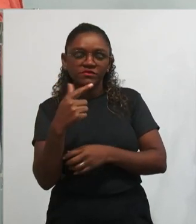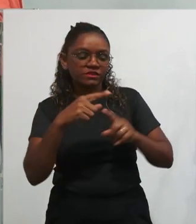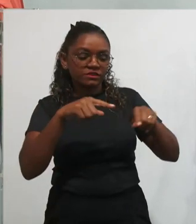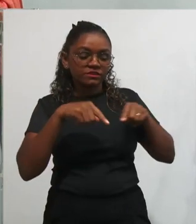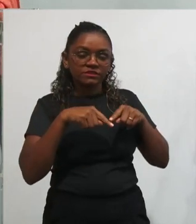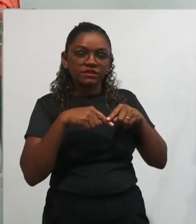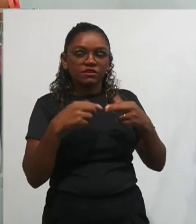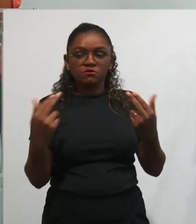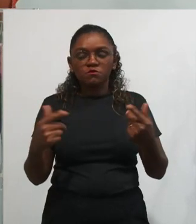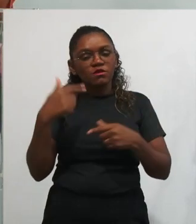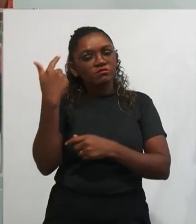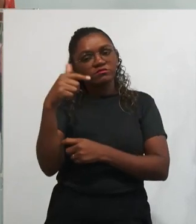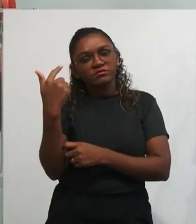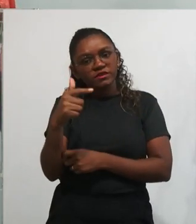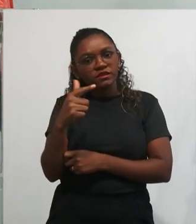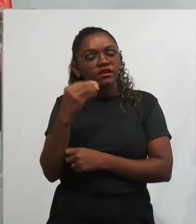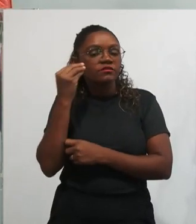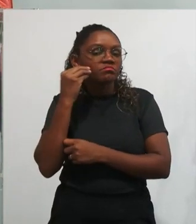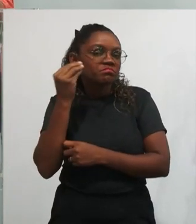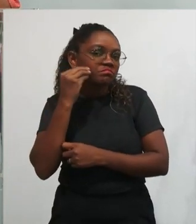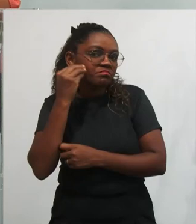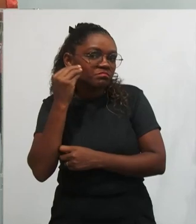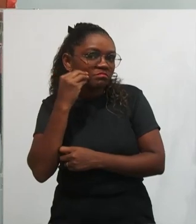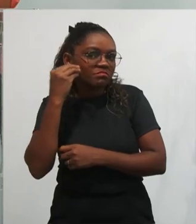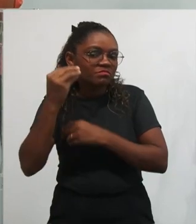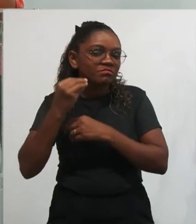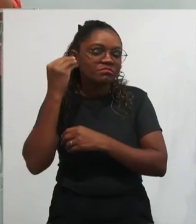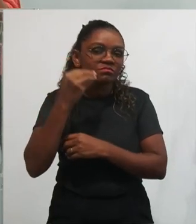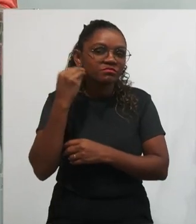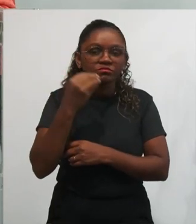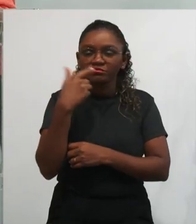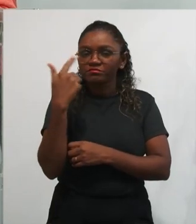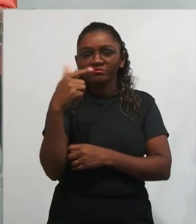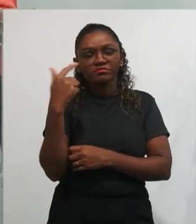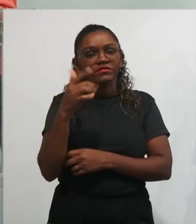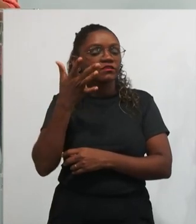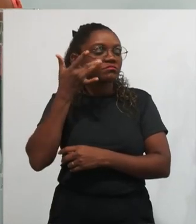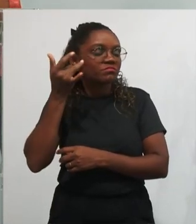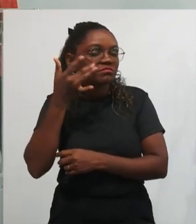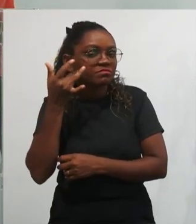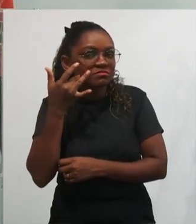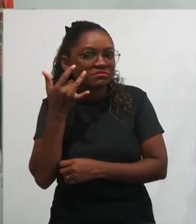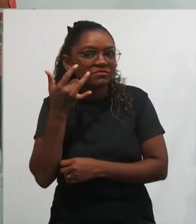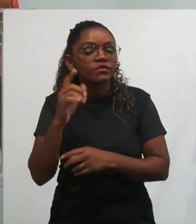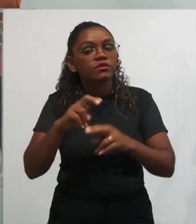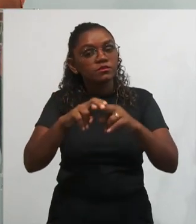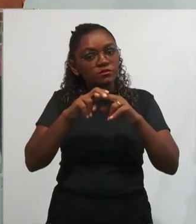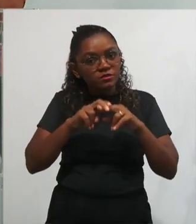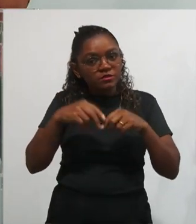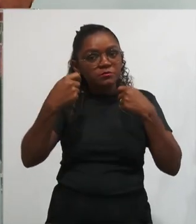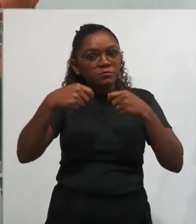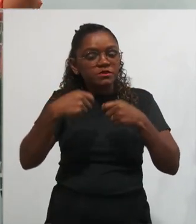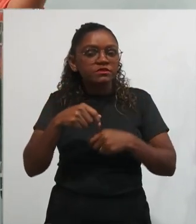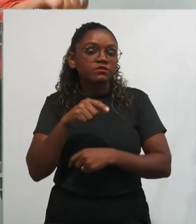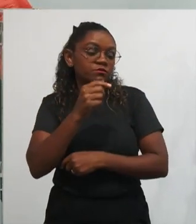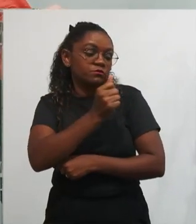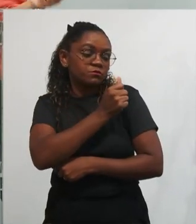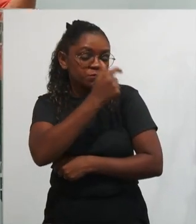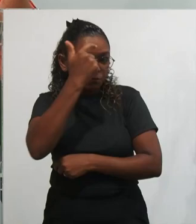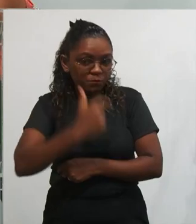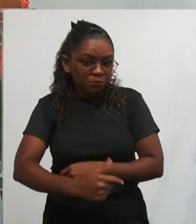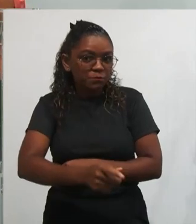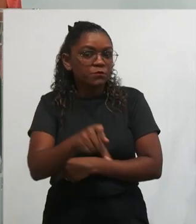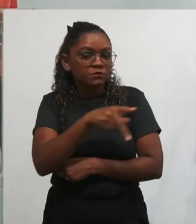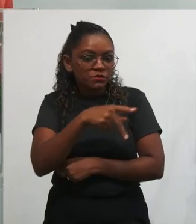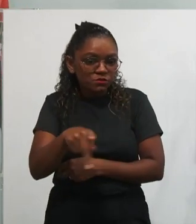de aula experimentações exploração do mundo real leve essa criança né para o Jardim da